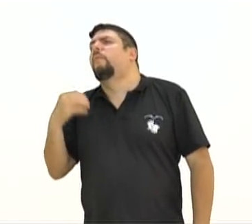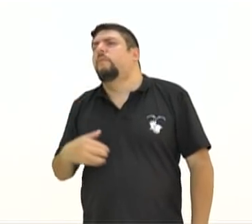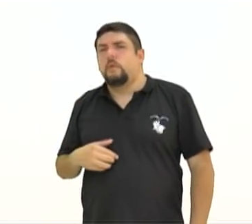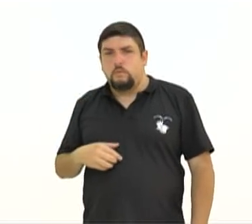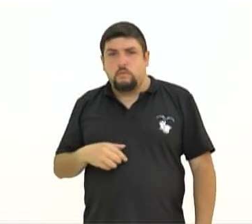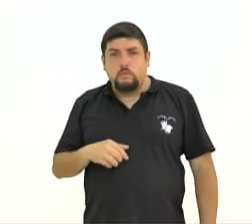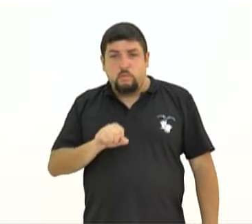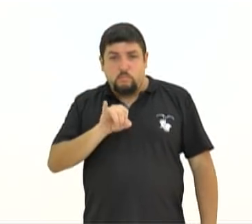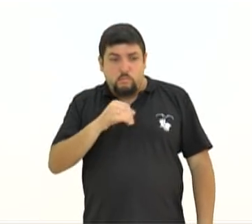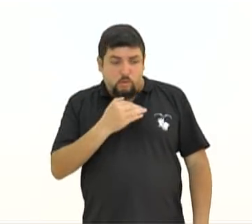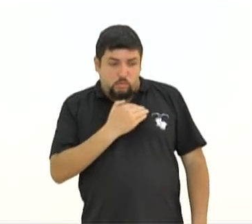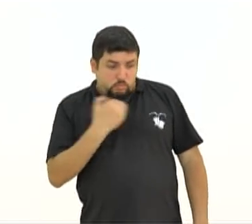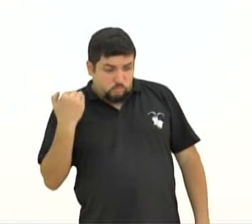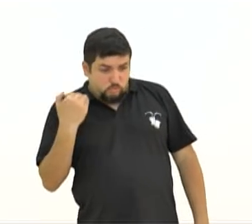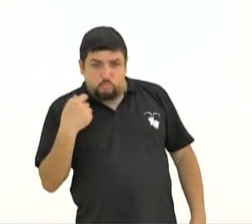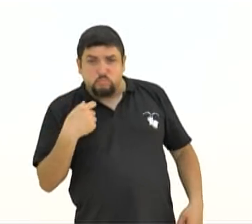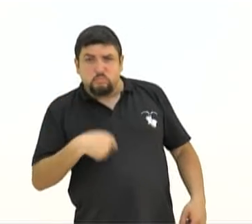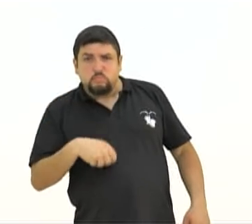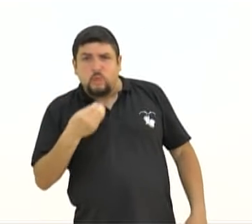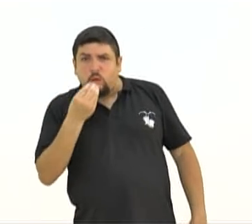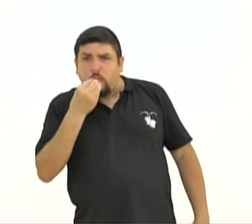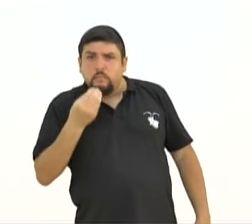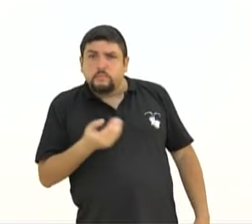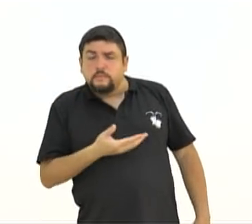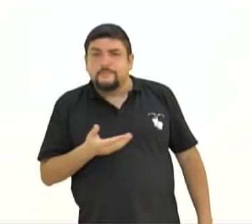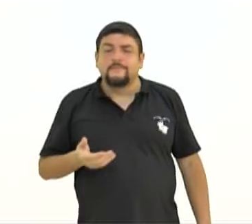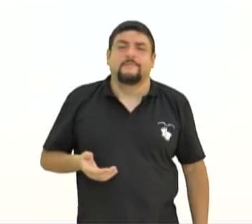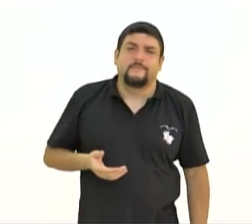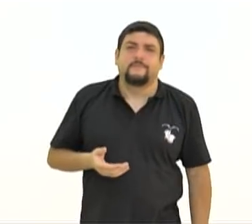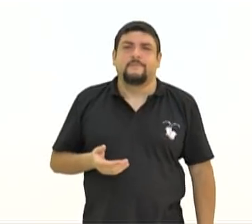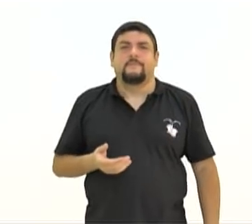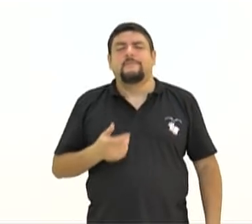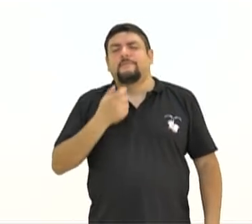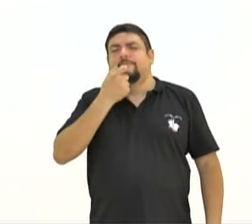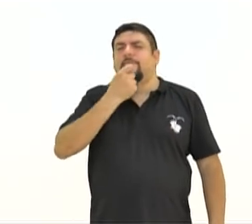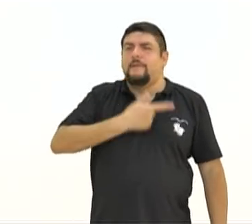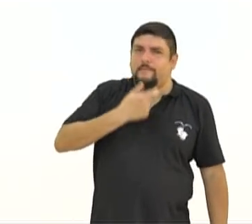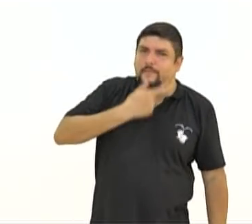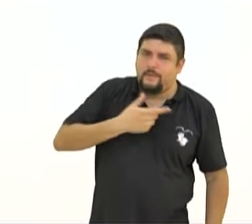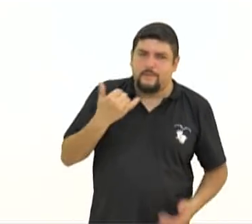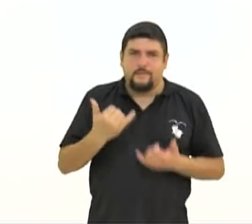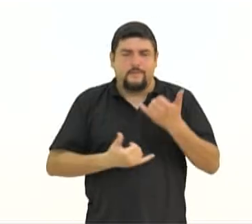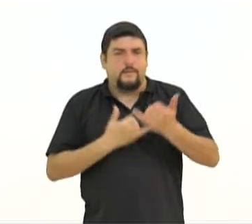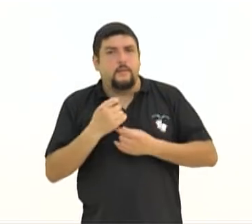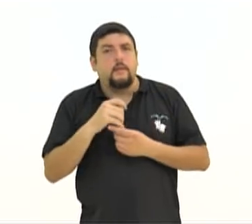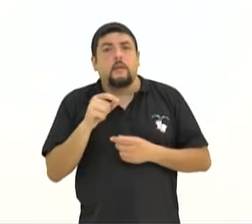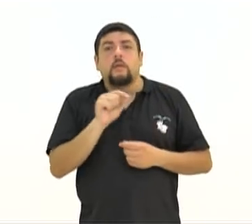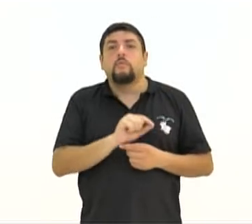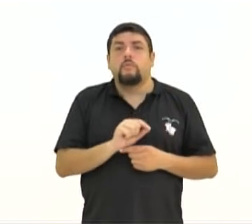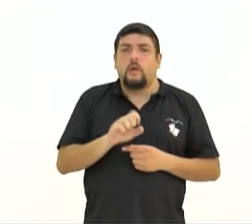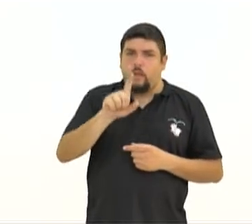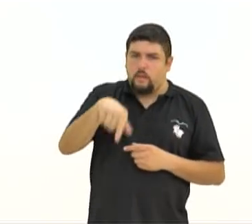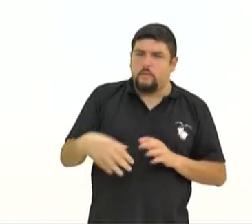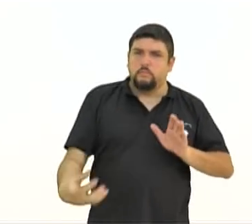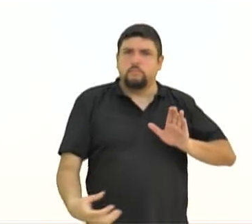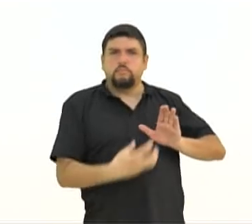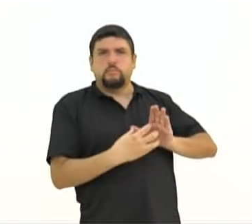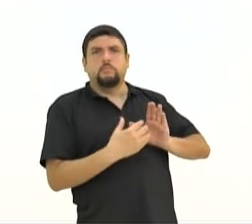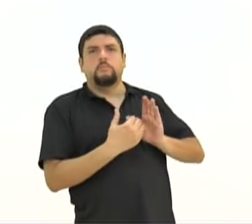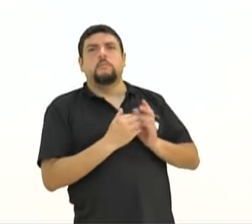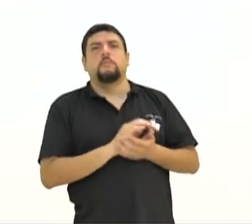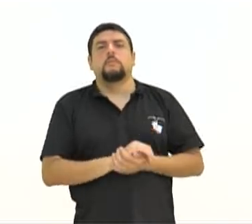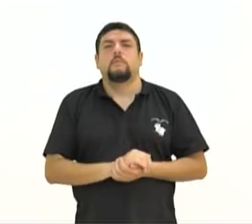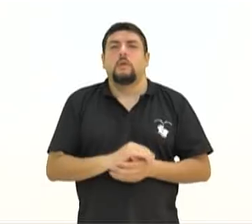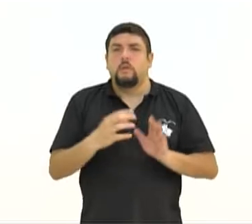alimentar, certo? Então no primeiro quadrinho a gente tem, né, mais uma vez um exemplo de hipérbole, certo? Então